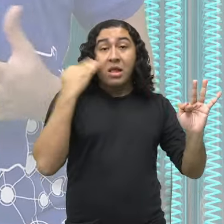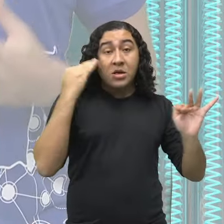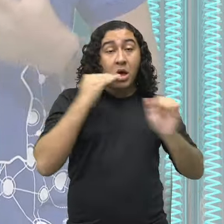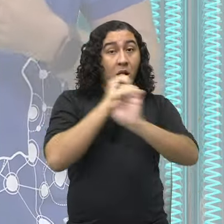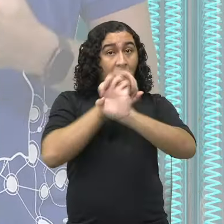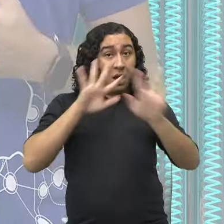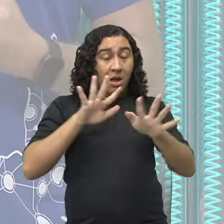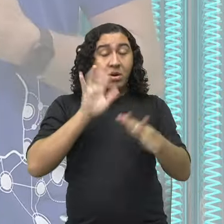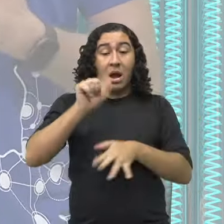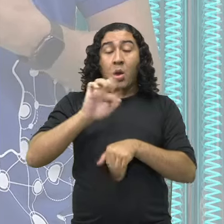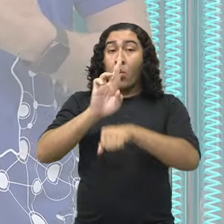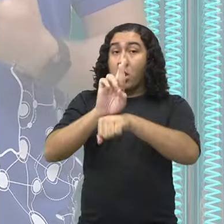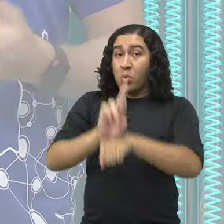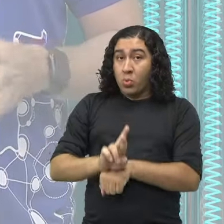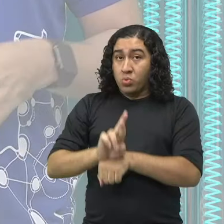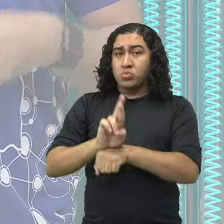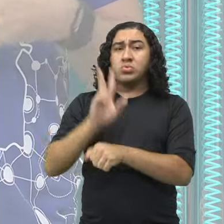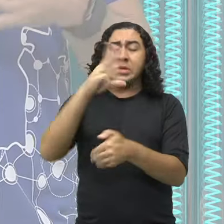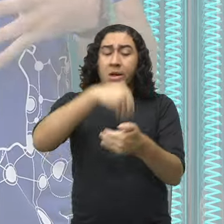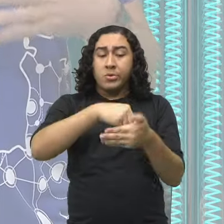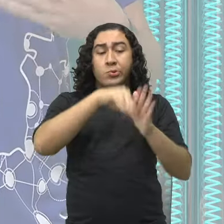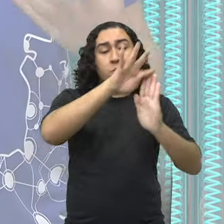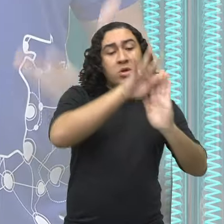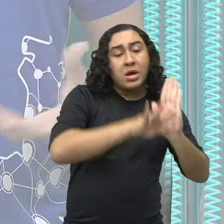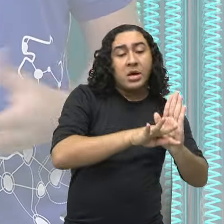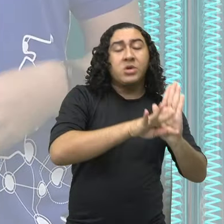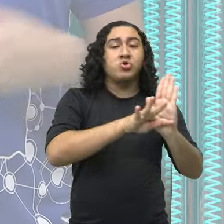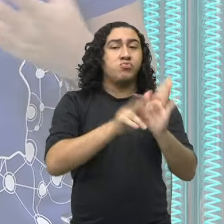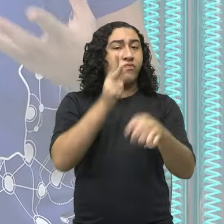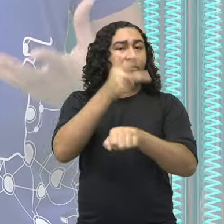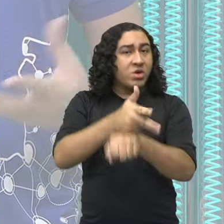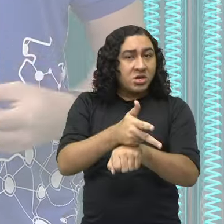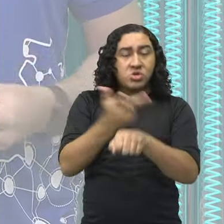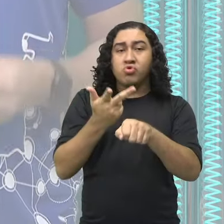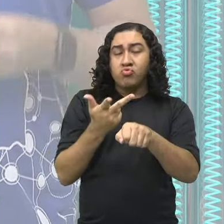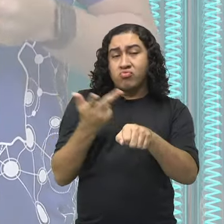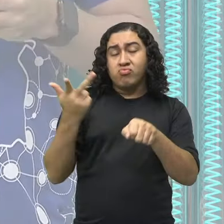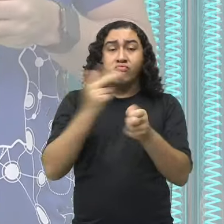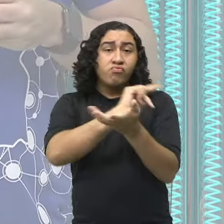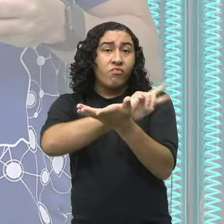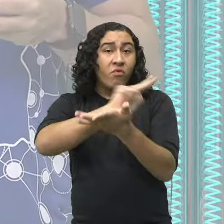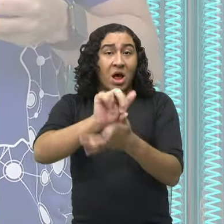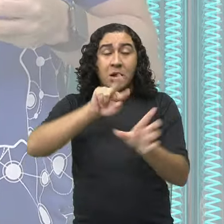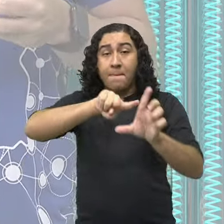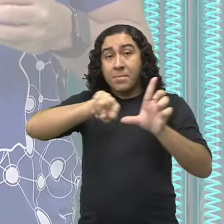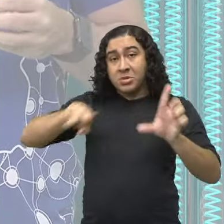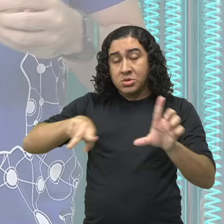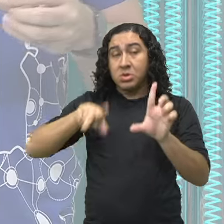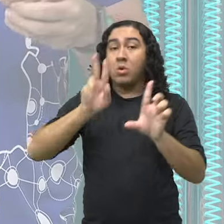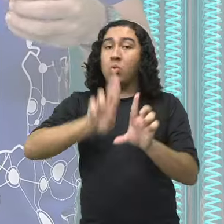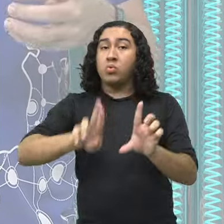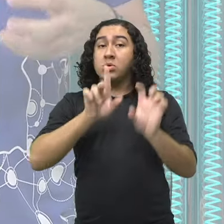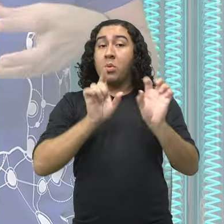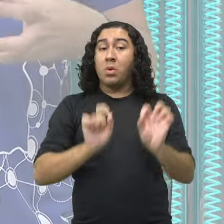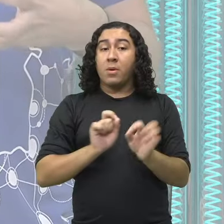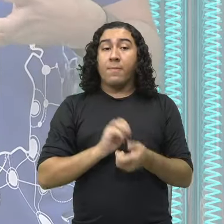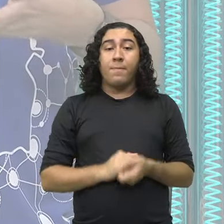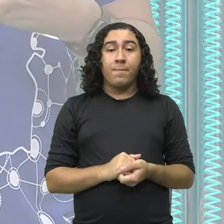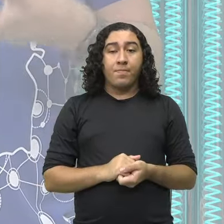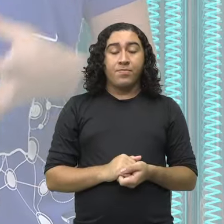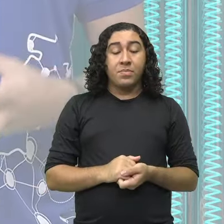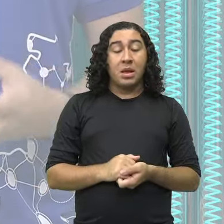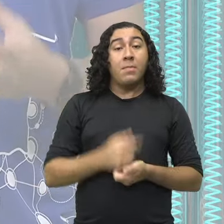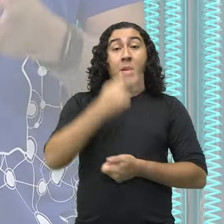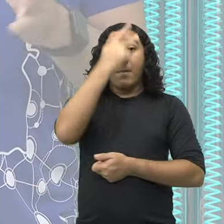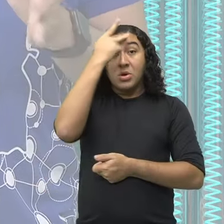utilizo ali, né, nos meus textos, dos meus vídeos, nos meus áudios. Ele vai ser esse recurso para que